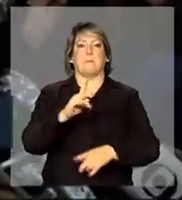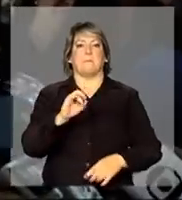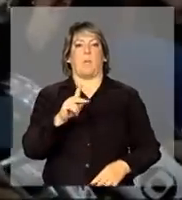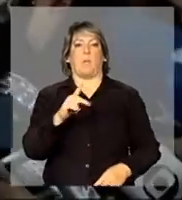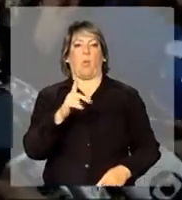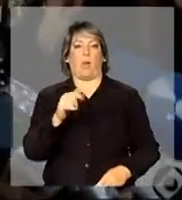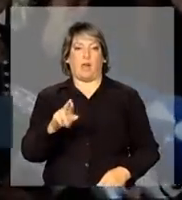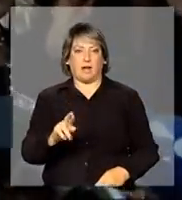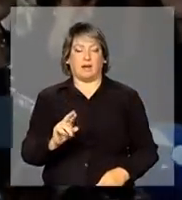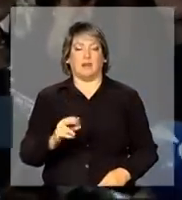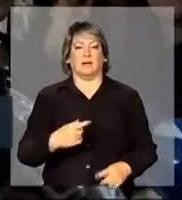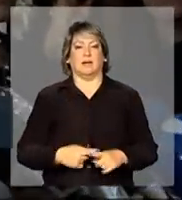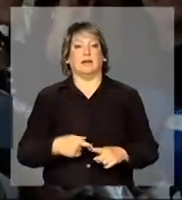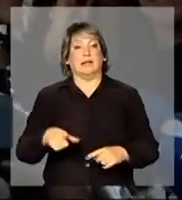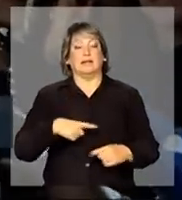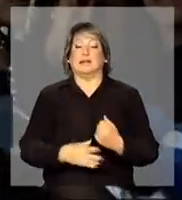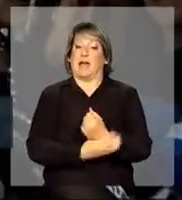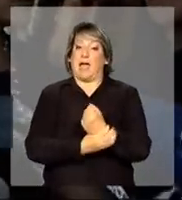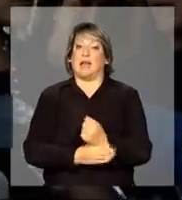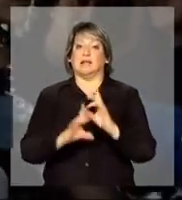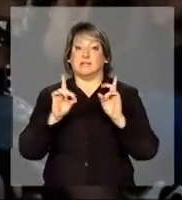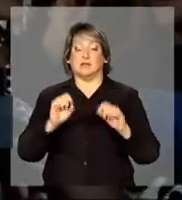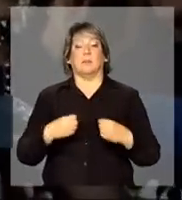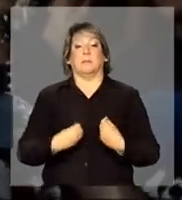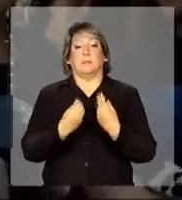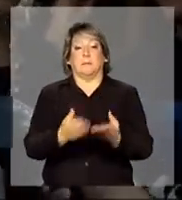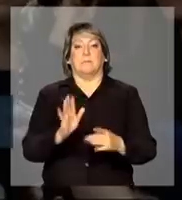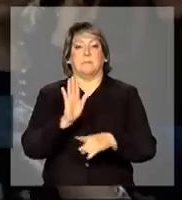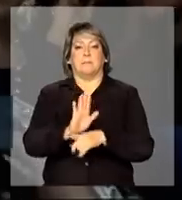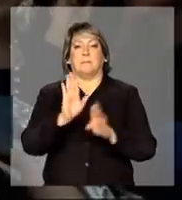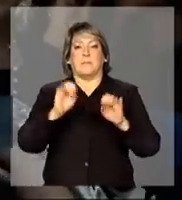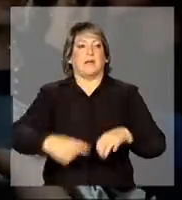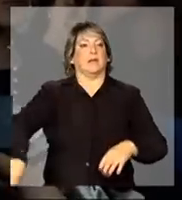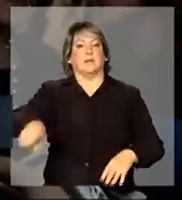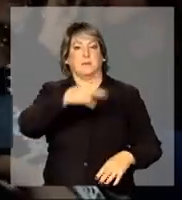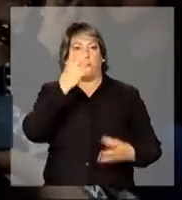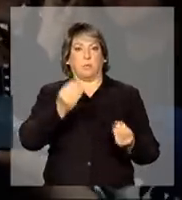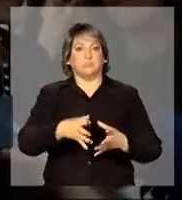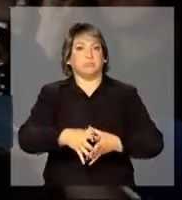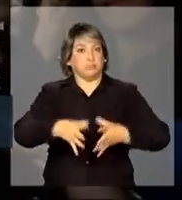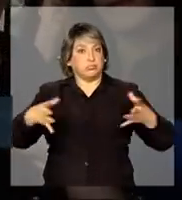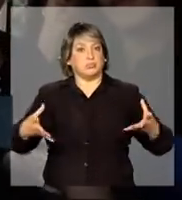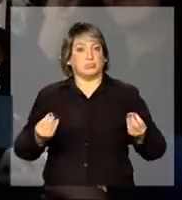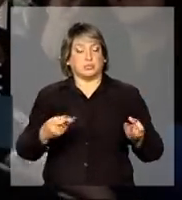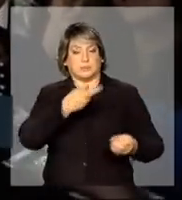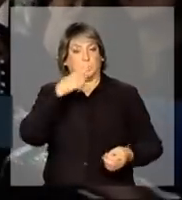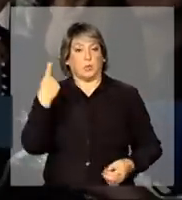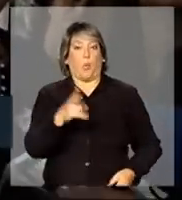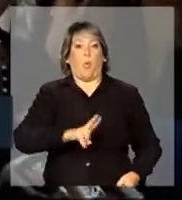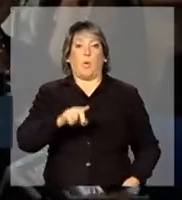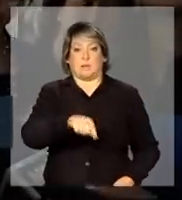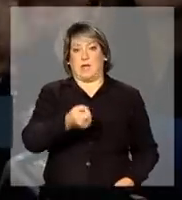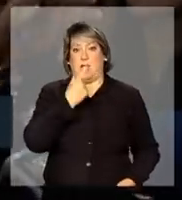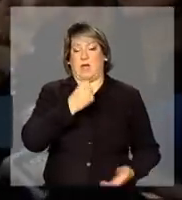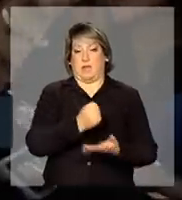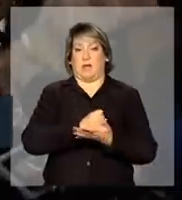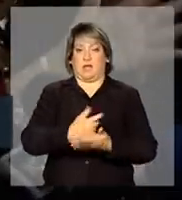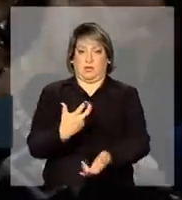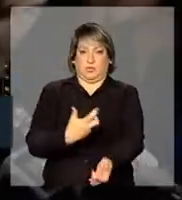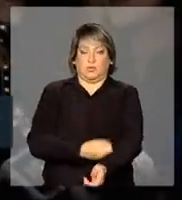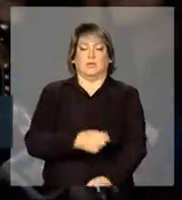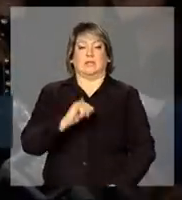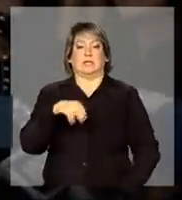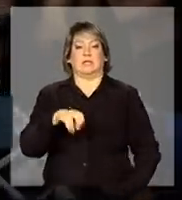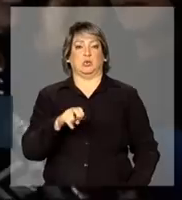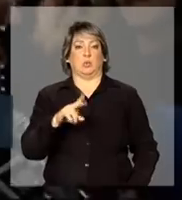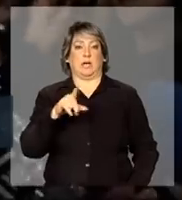demanda para uma quantidade bastante grande de consumidores, porque nós colocamos à